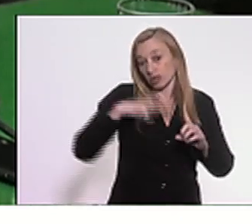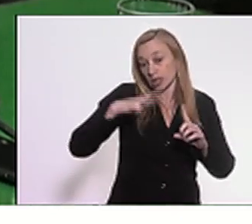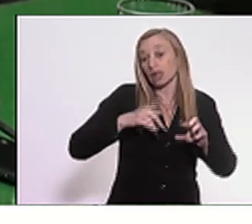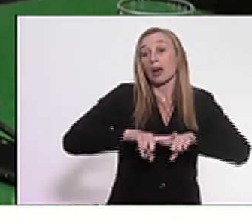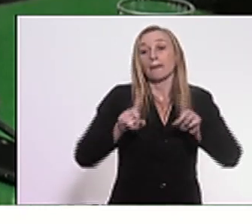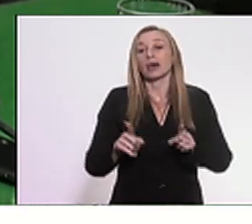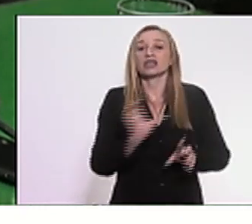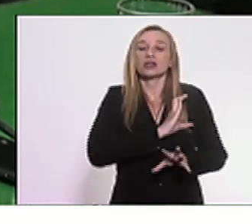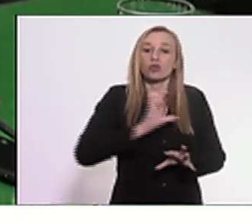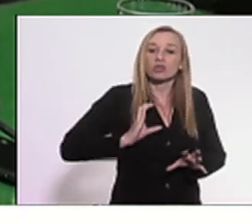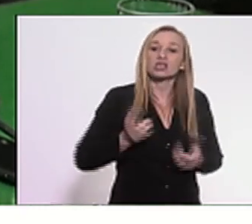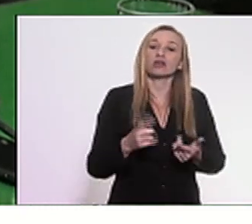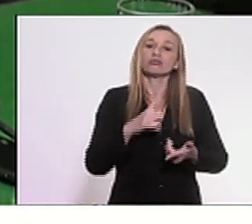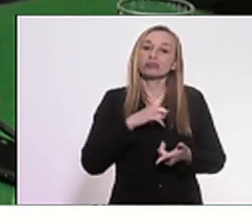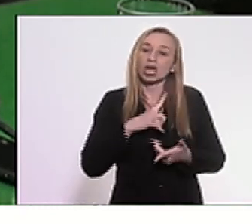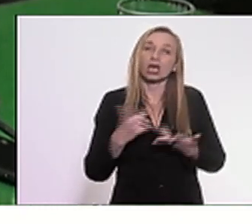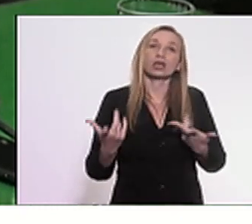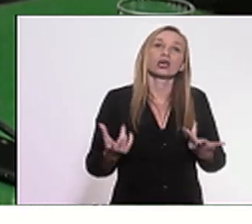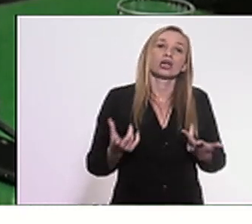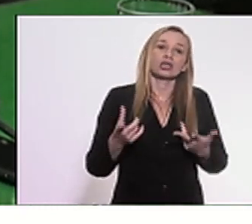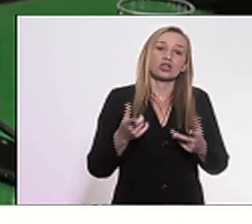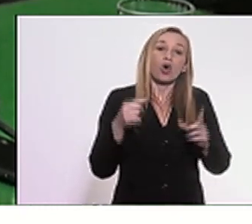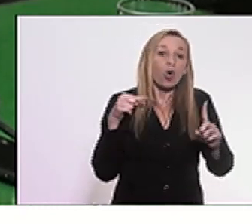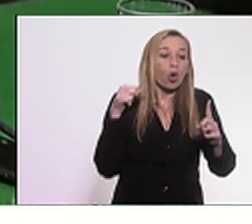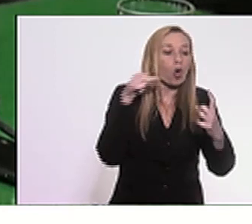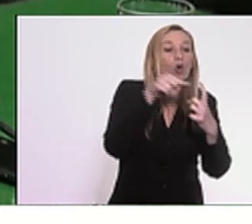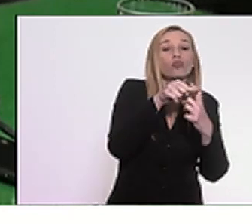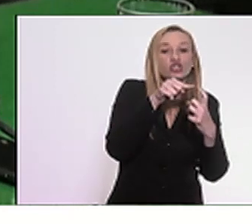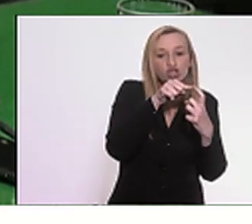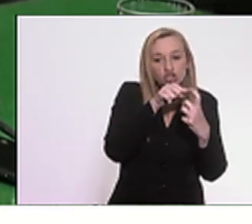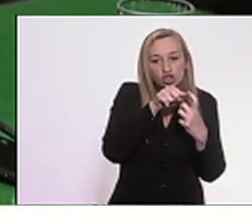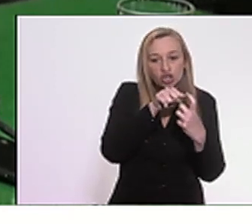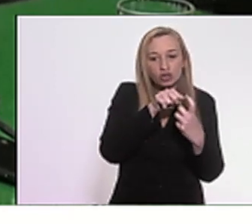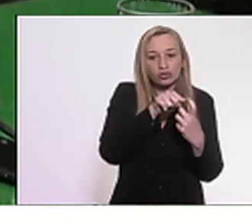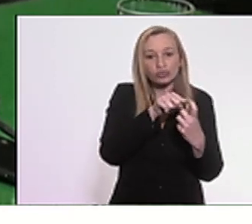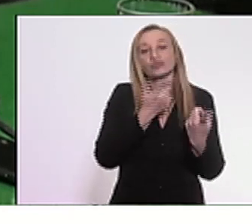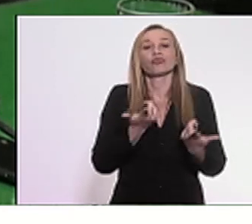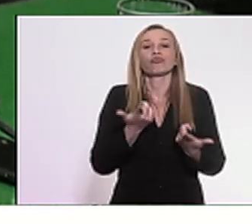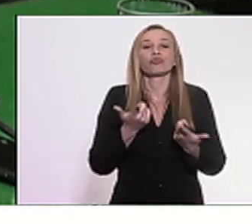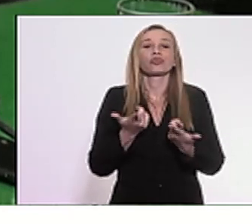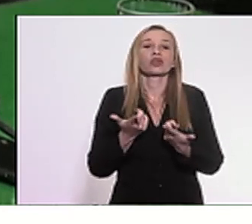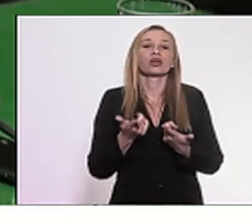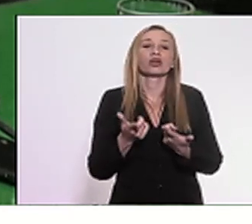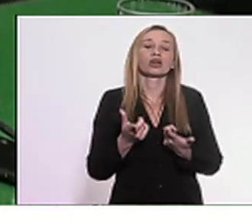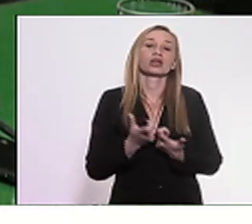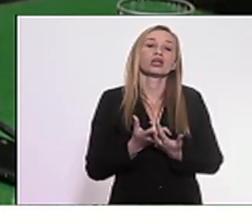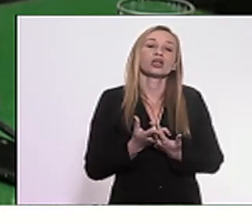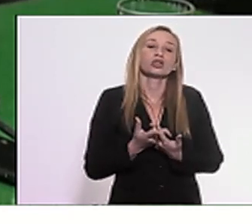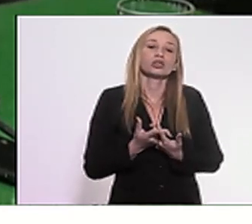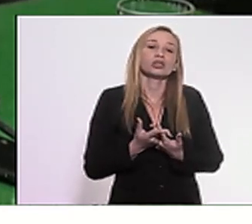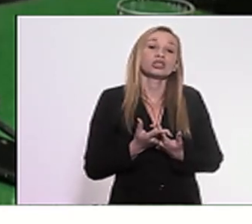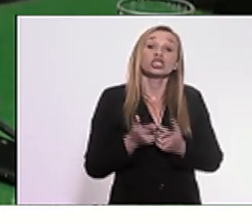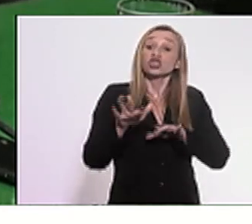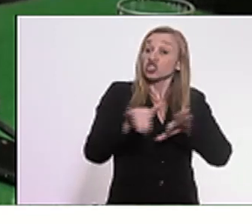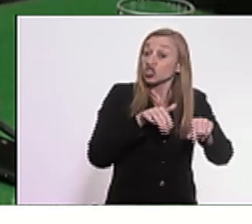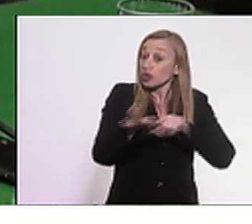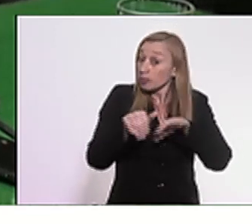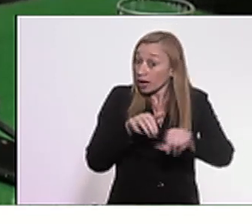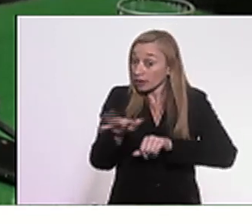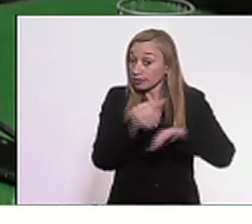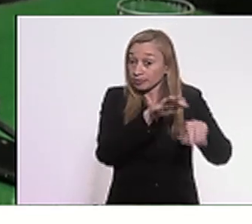comissão, ela tem essa prerrogativa, inclusive, esta comissão tem prerrogativa de